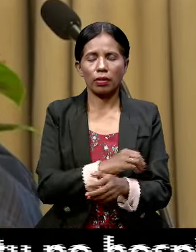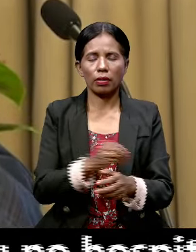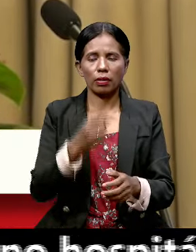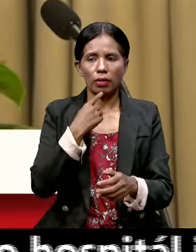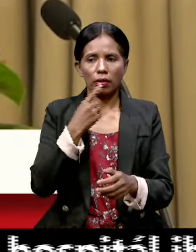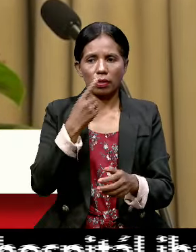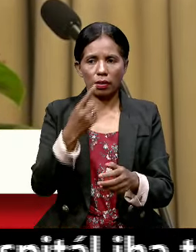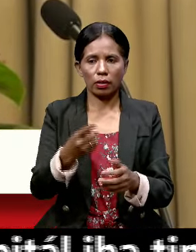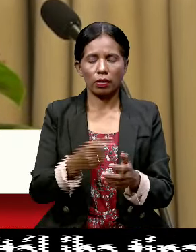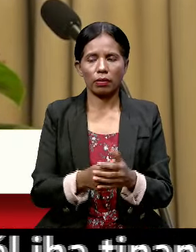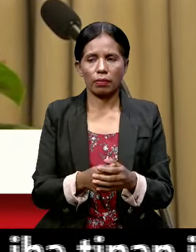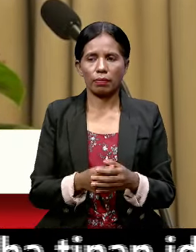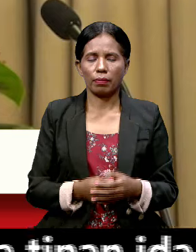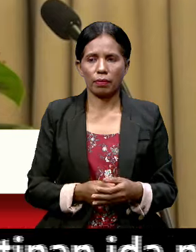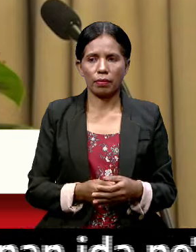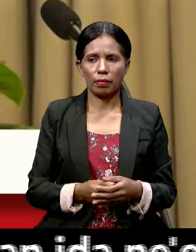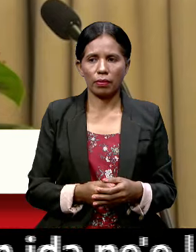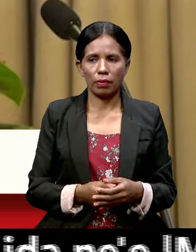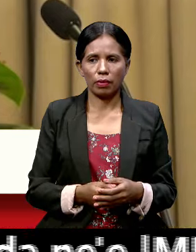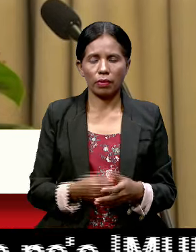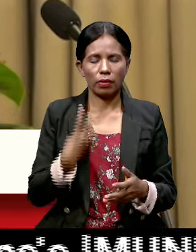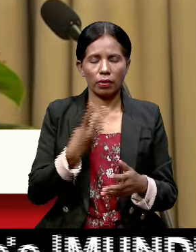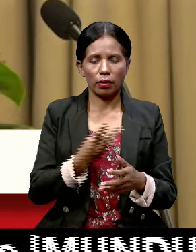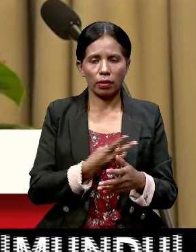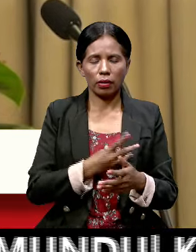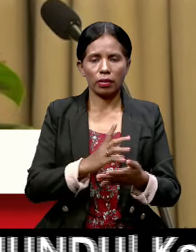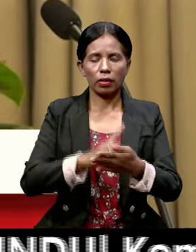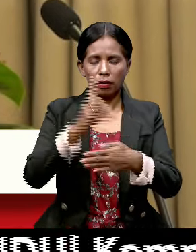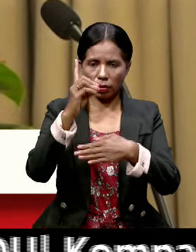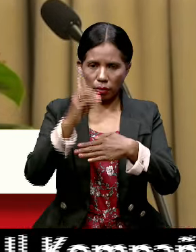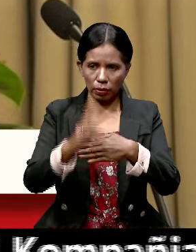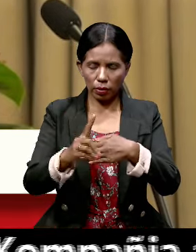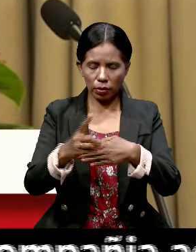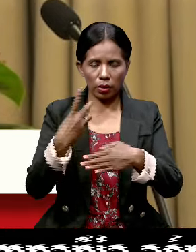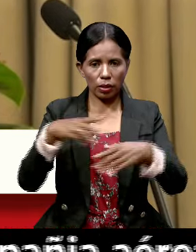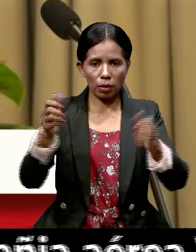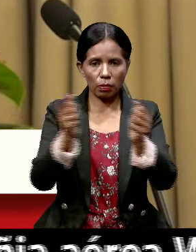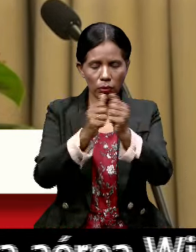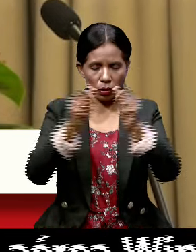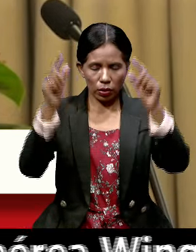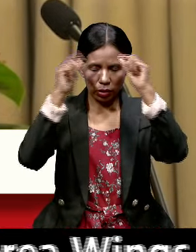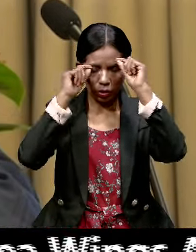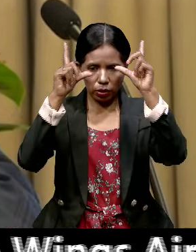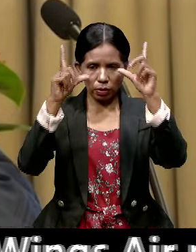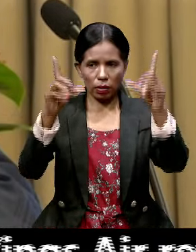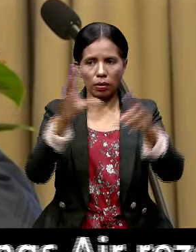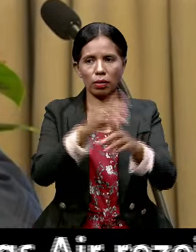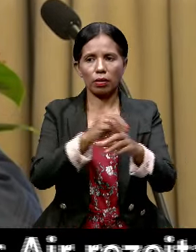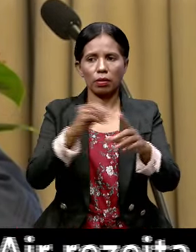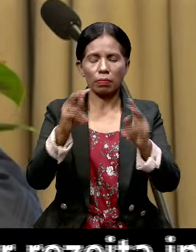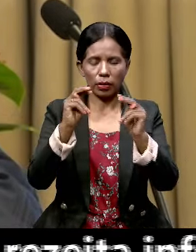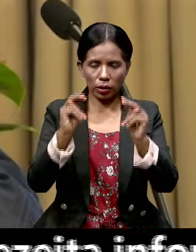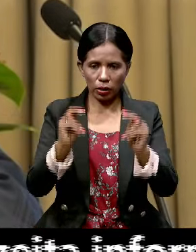vários investidores, temos também vários investidores no Timor-Leste, nós precisamos